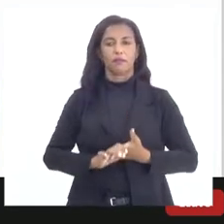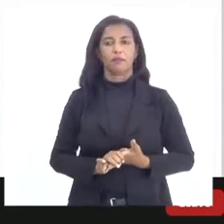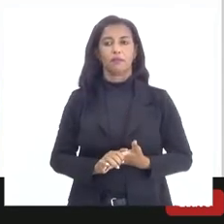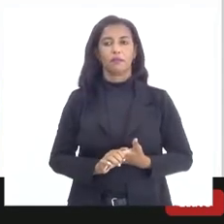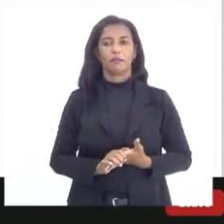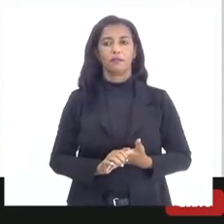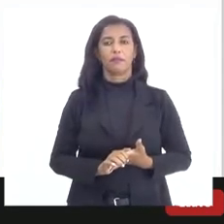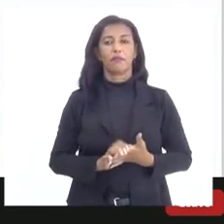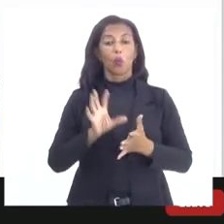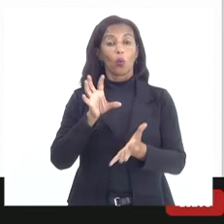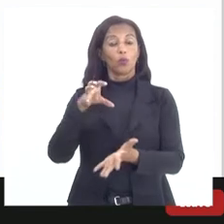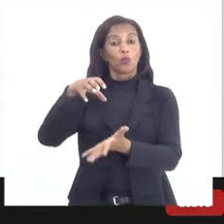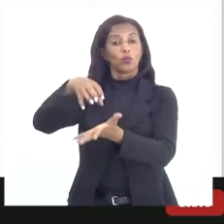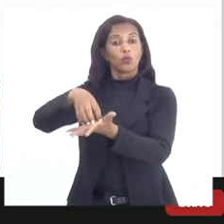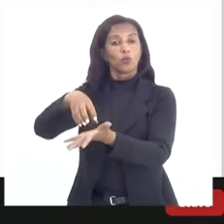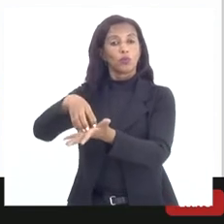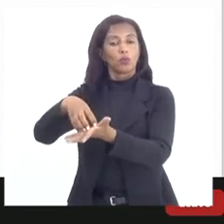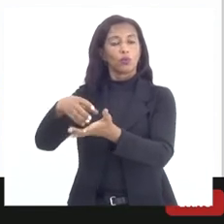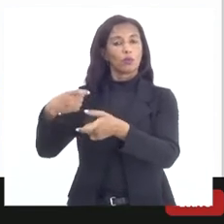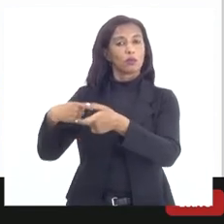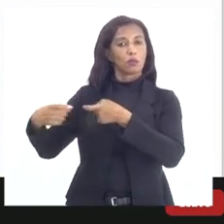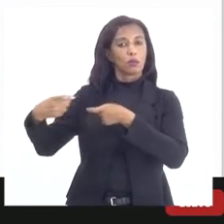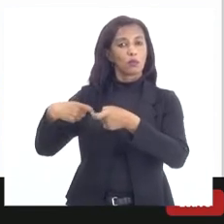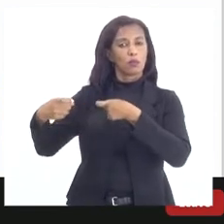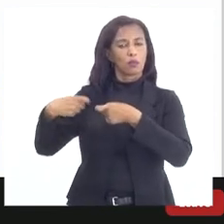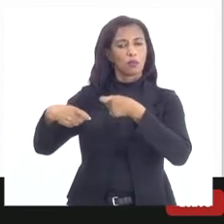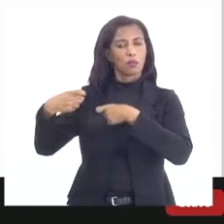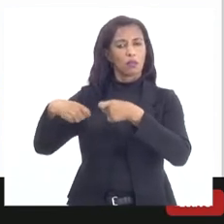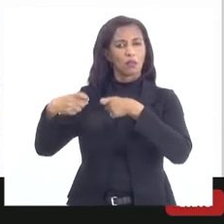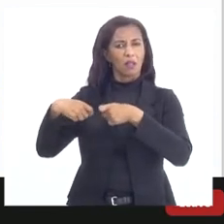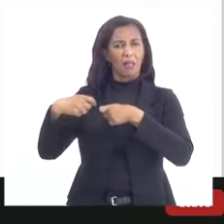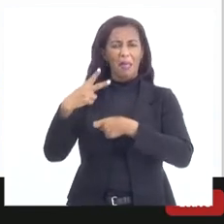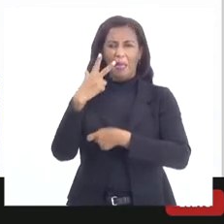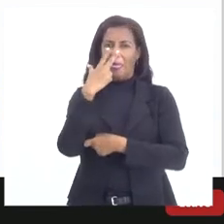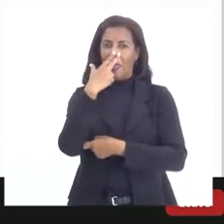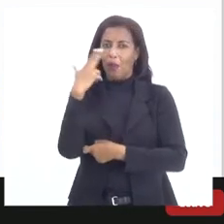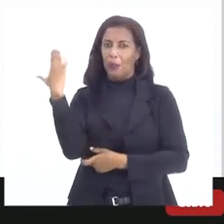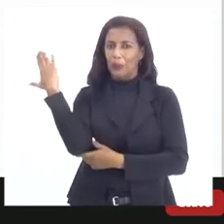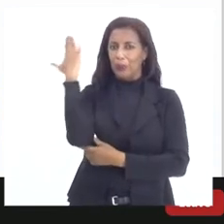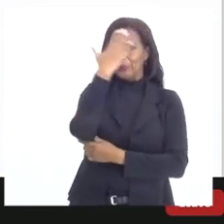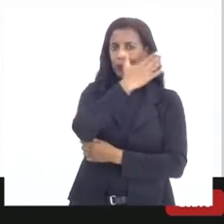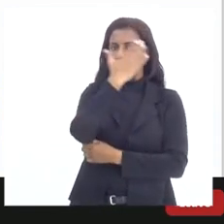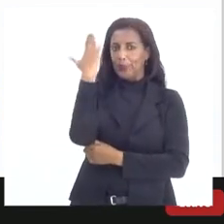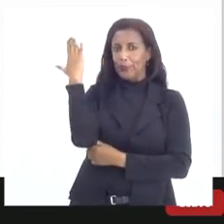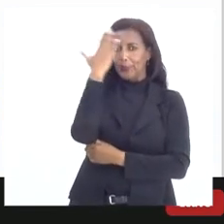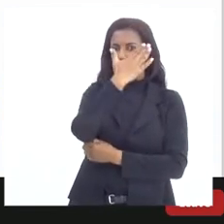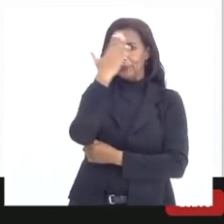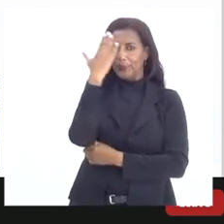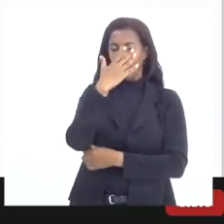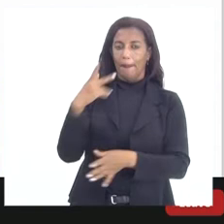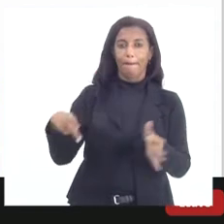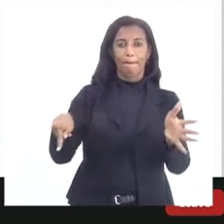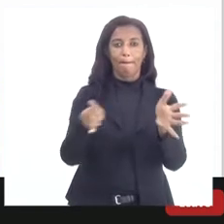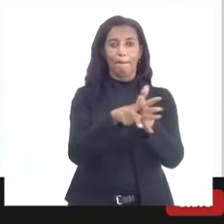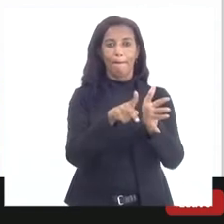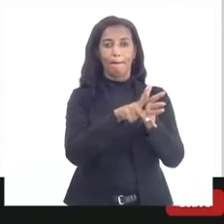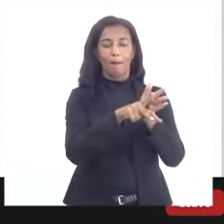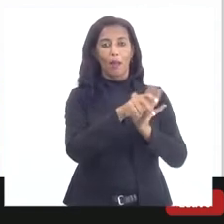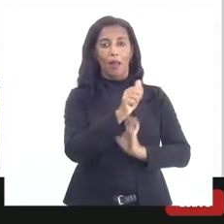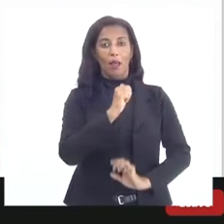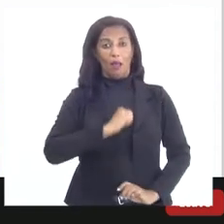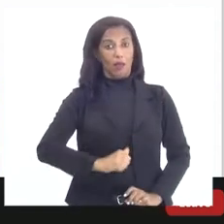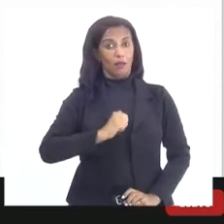um setor dessa luta que sempre foi muito invisibilizado pela própria